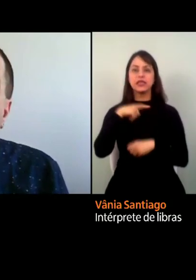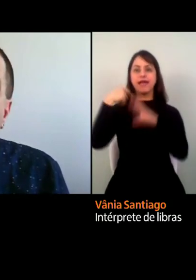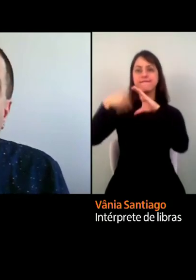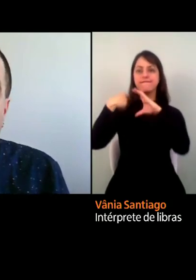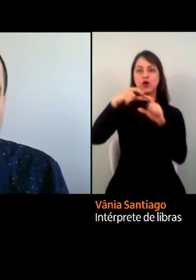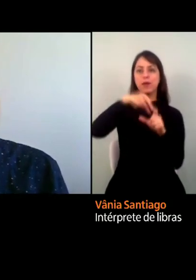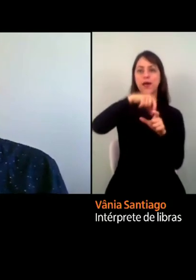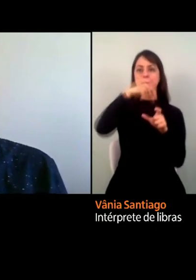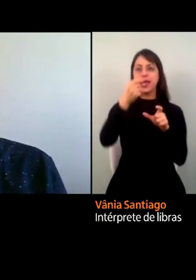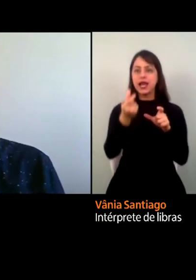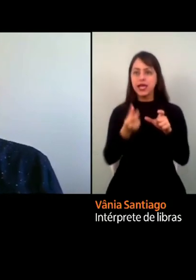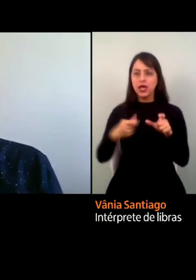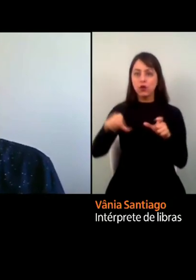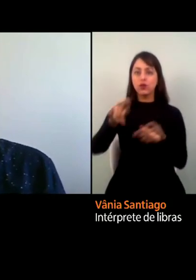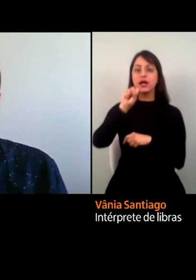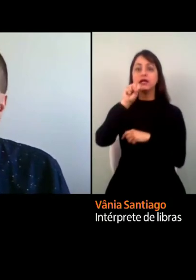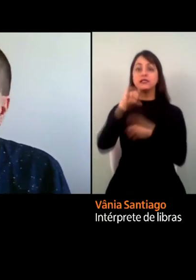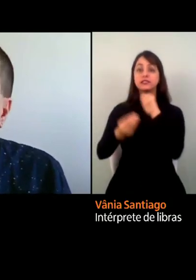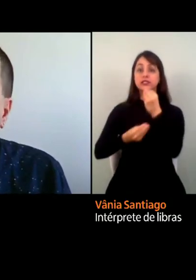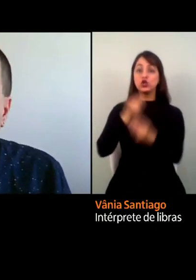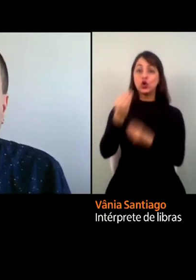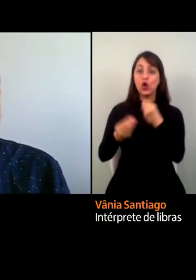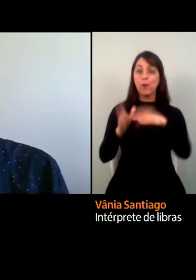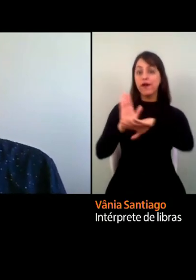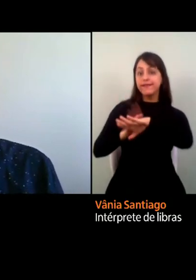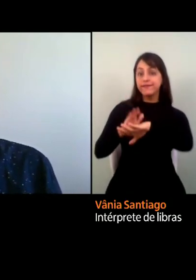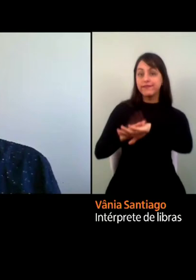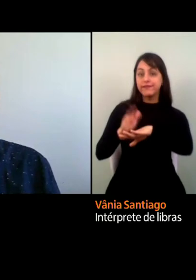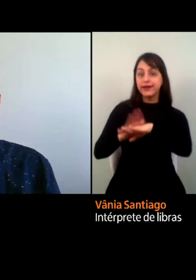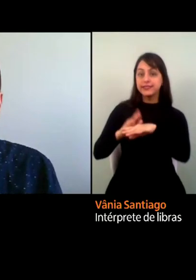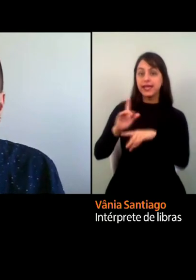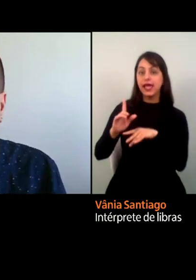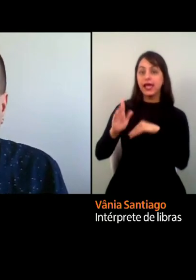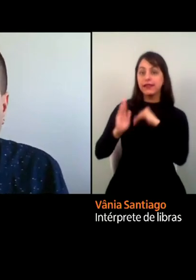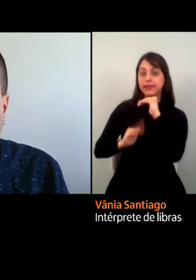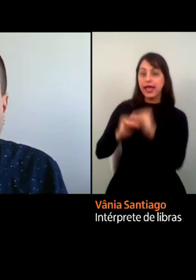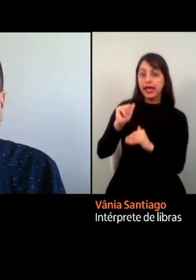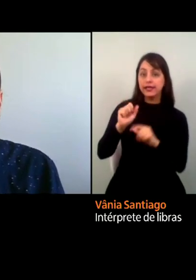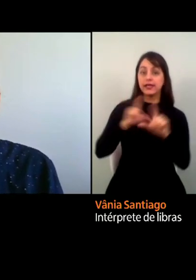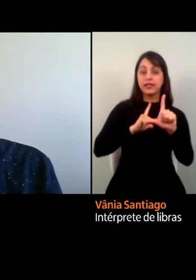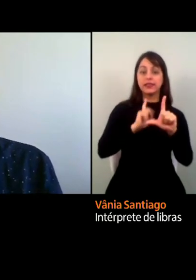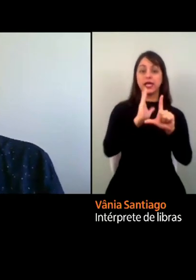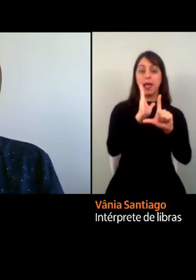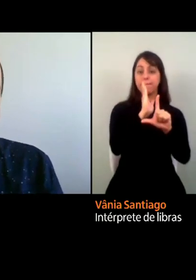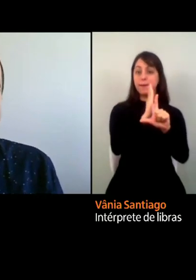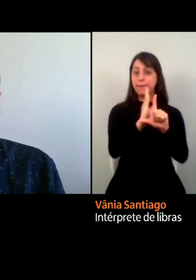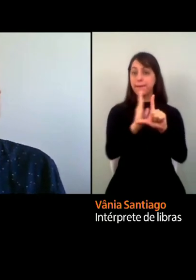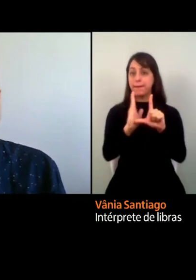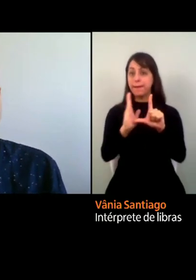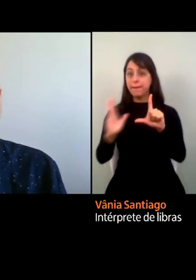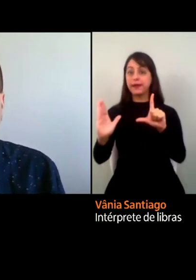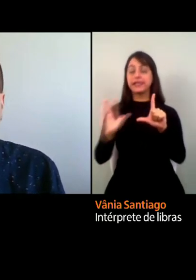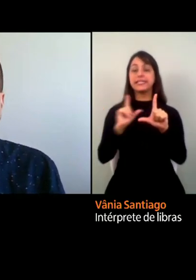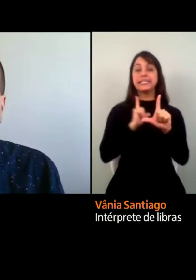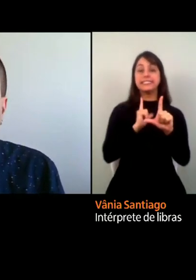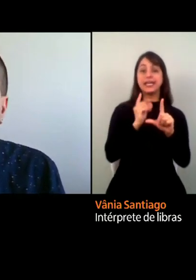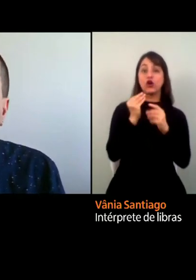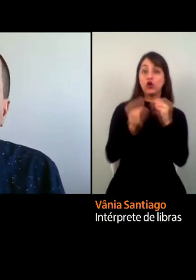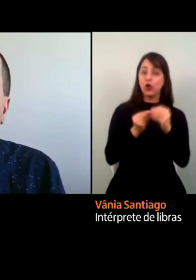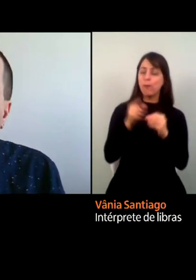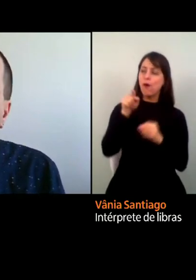o formato da perfuração, a divisão de quadro, o suporte da emulsão, eu até poderia